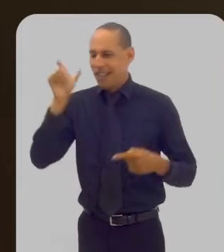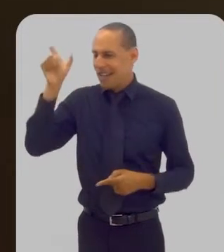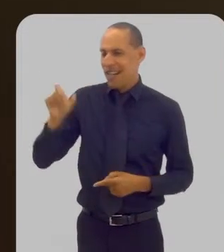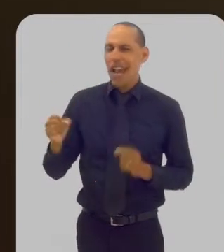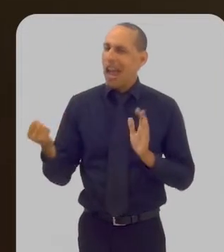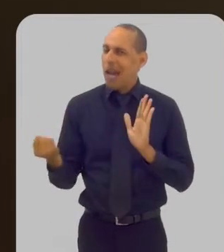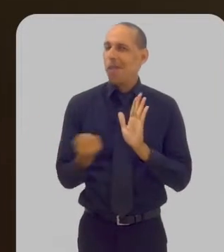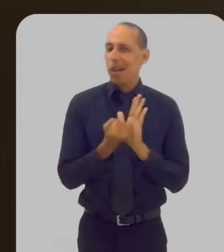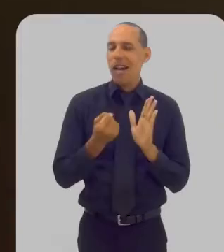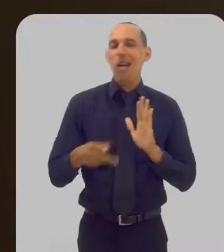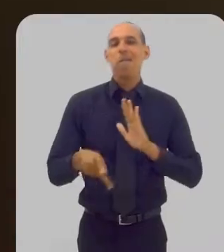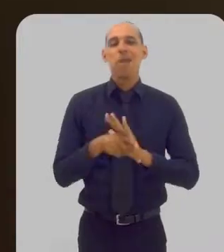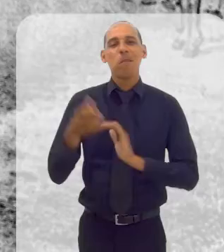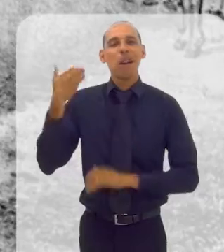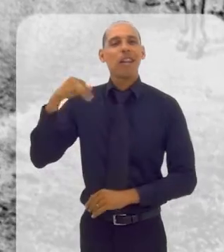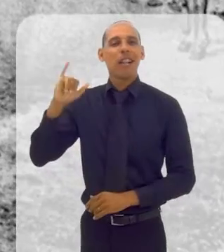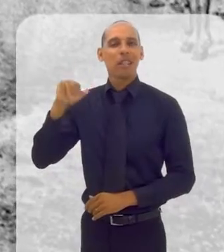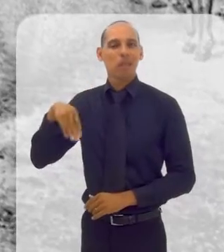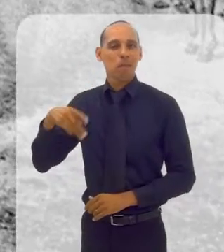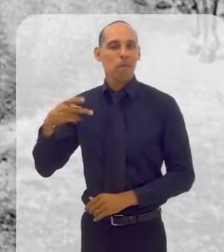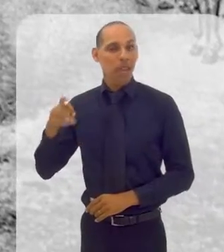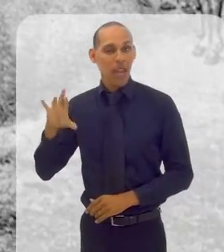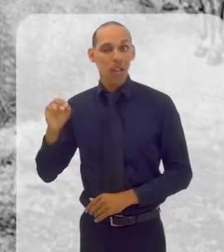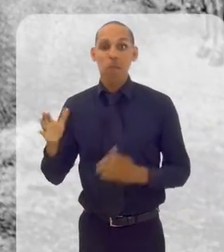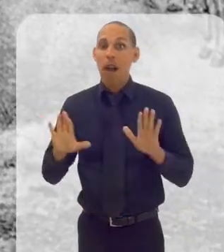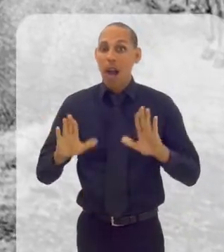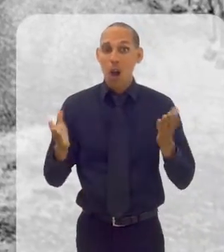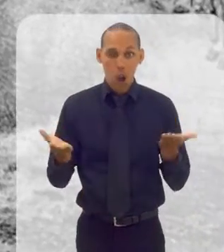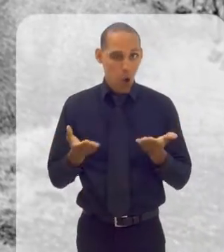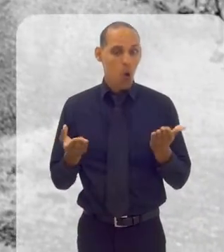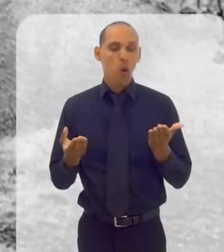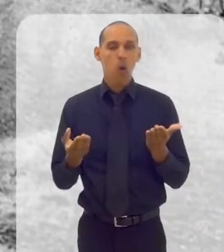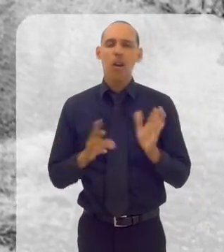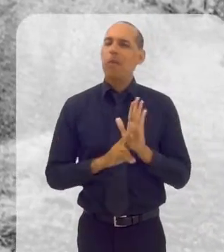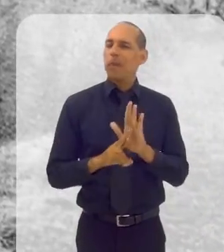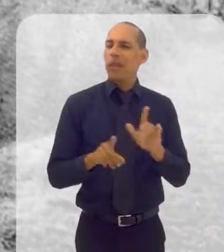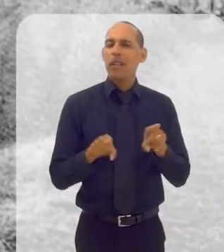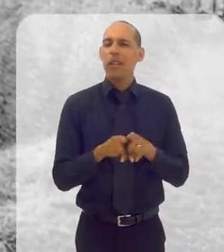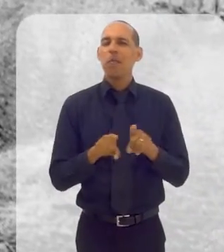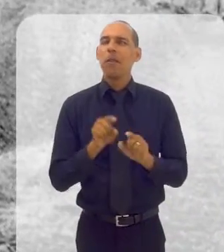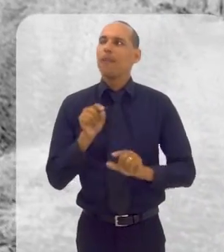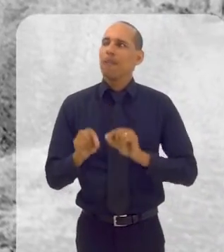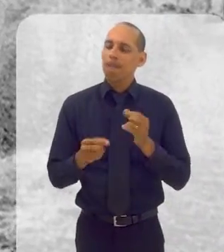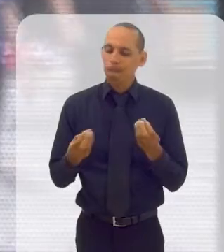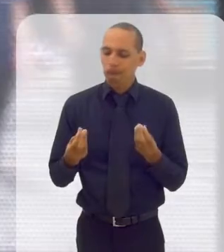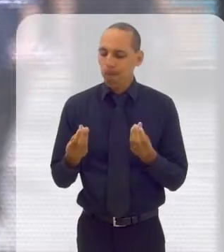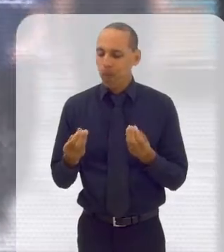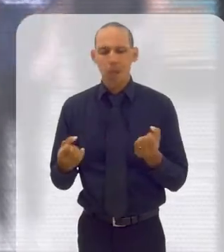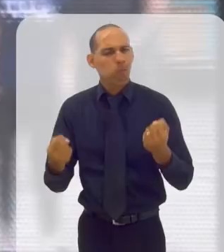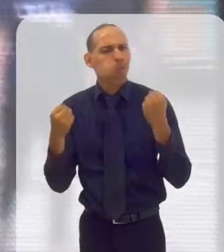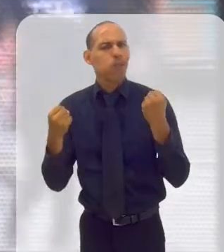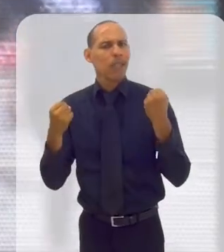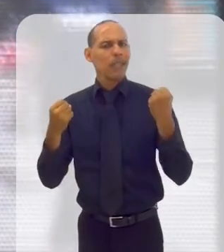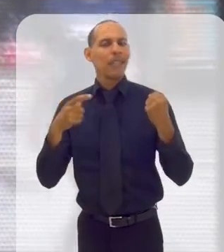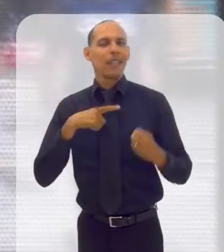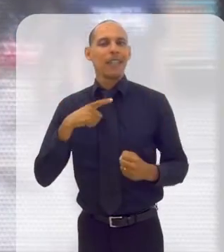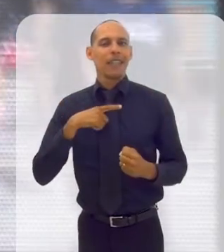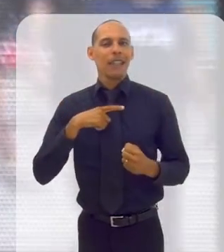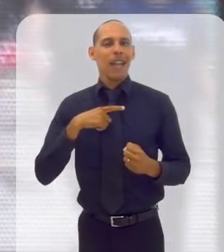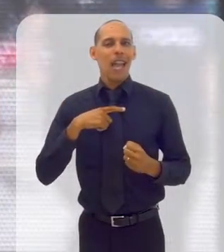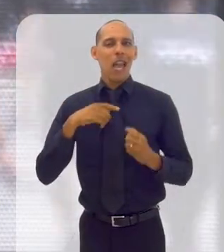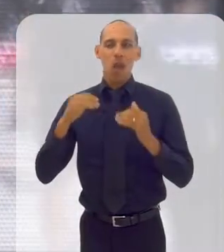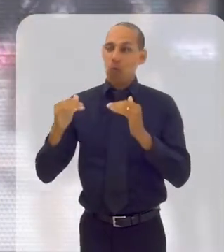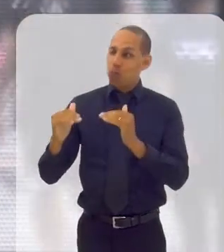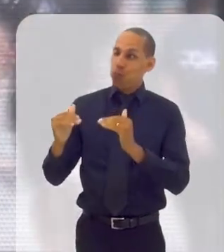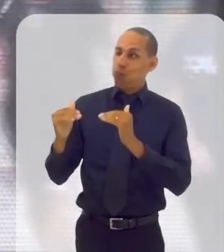ser uma figura muito marcante da história imperial, ele representa hoje também um certo tipo de poder,